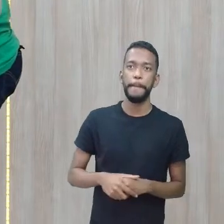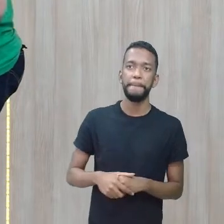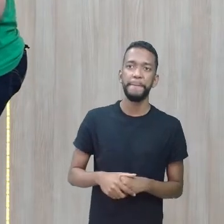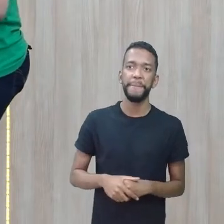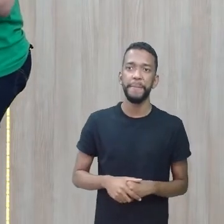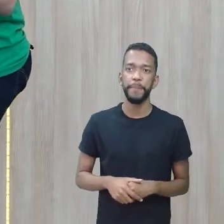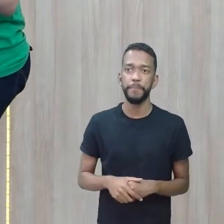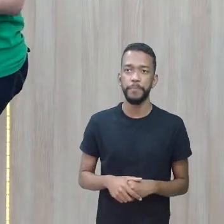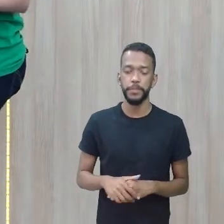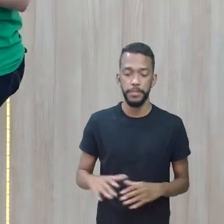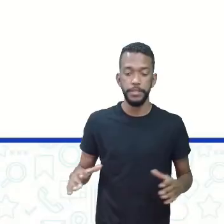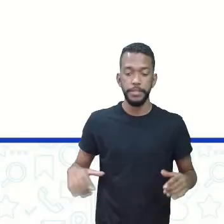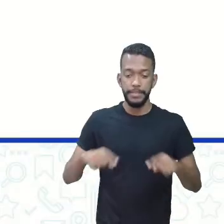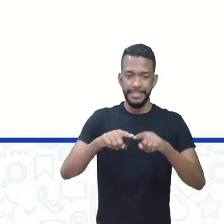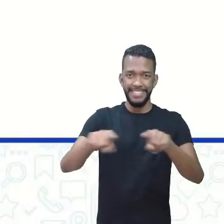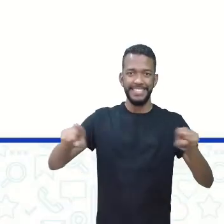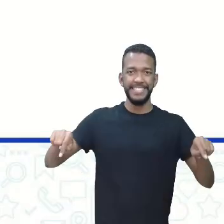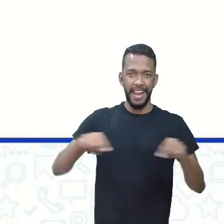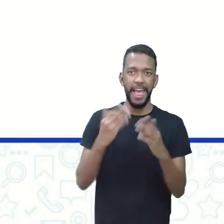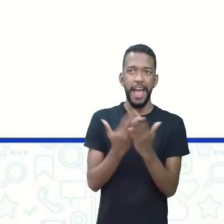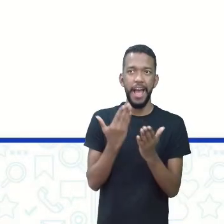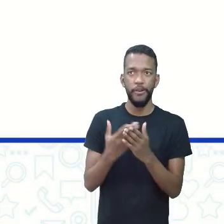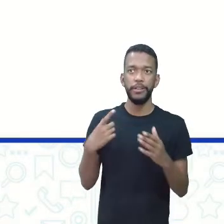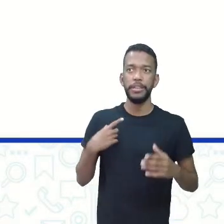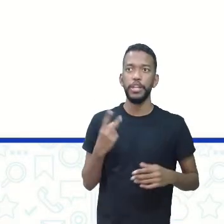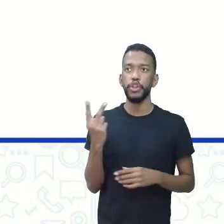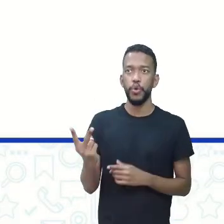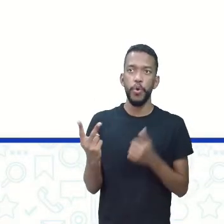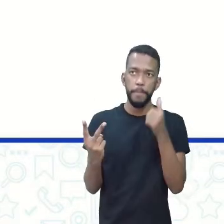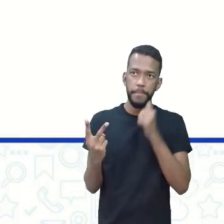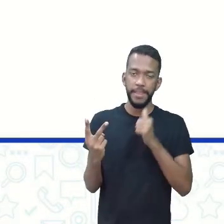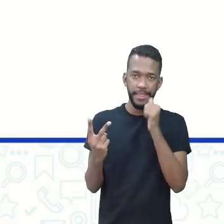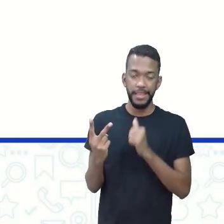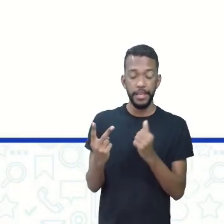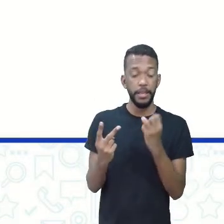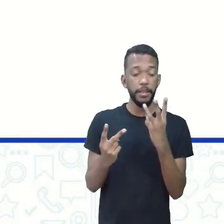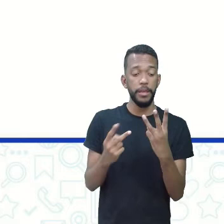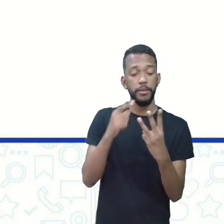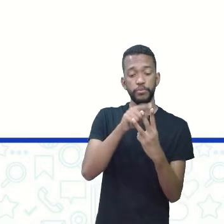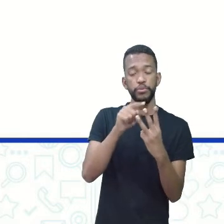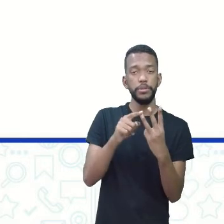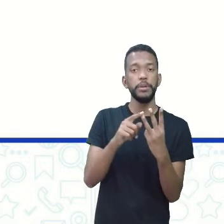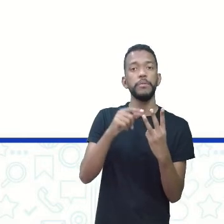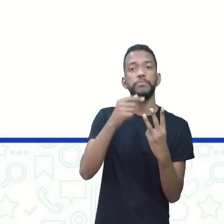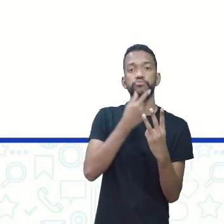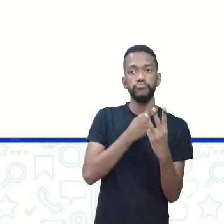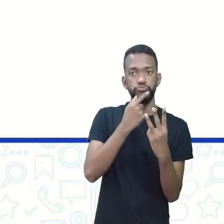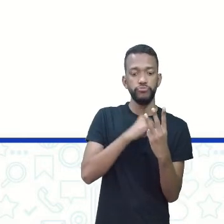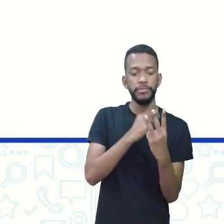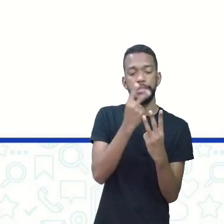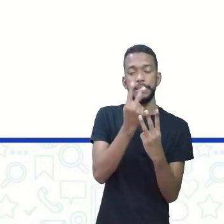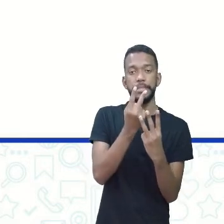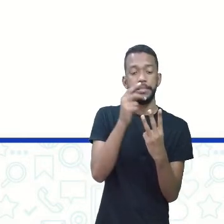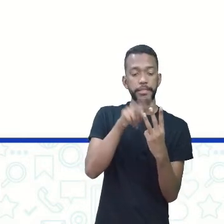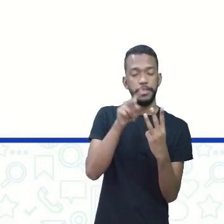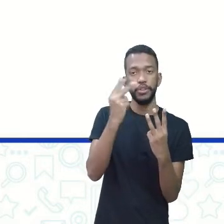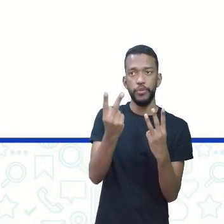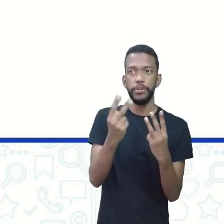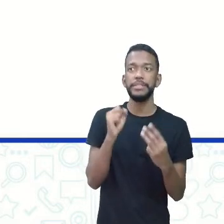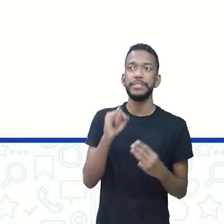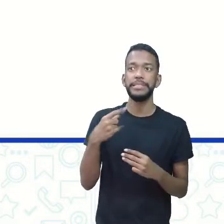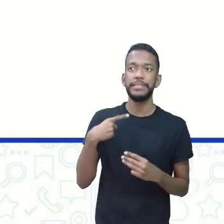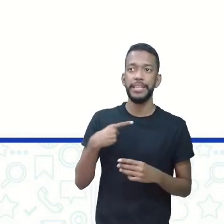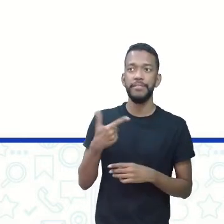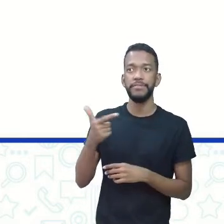ó. Numa sala de aula, temos 2 meninos a cada 3 meninas. Se nessa sala há